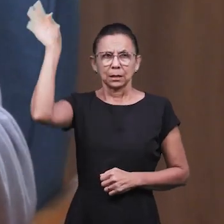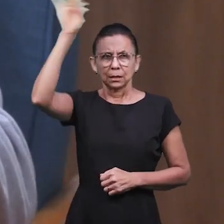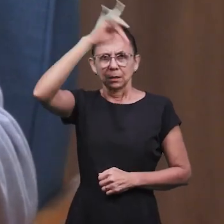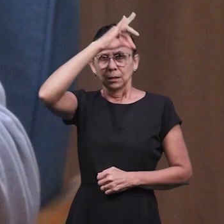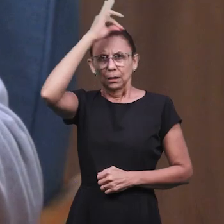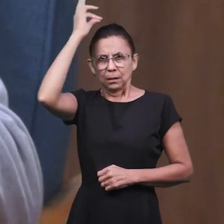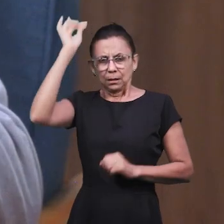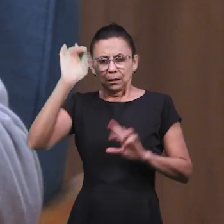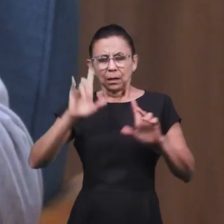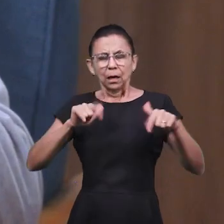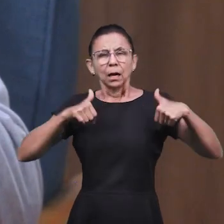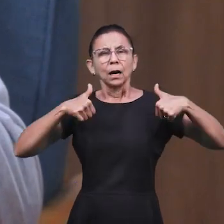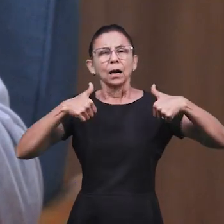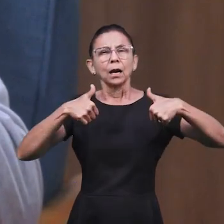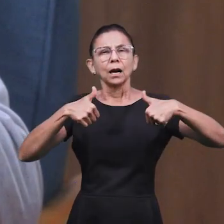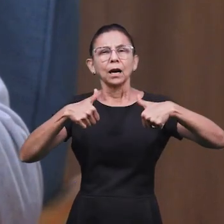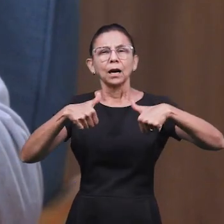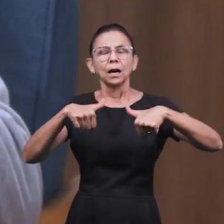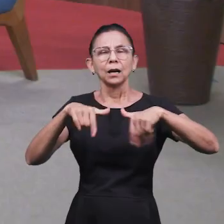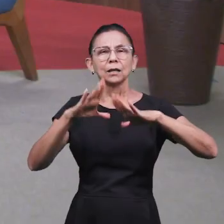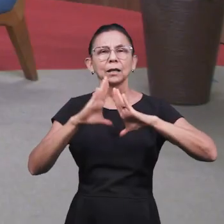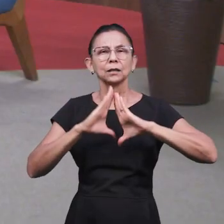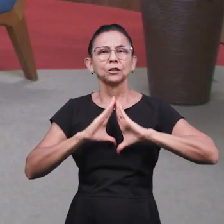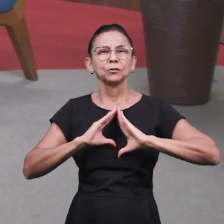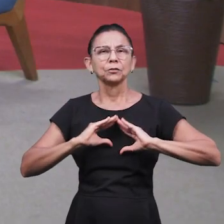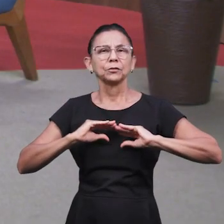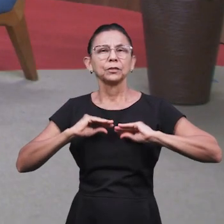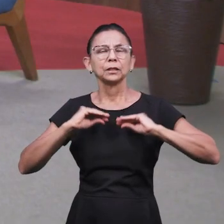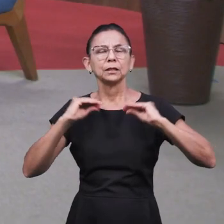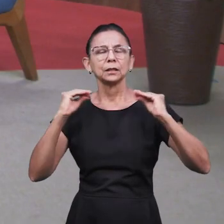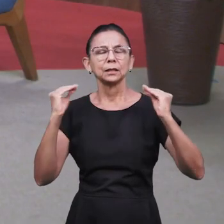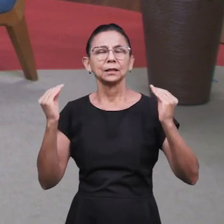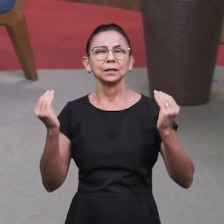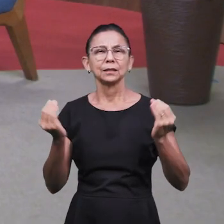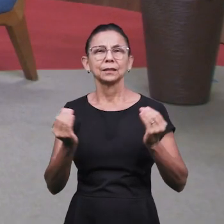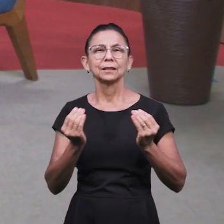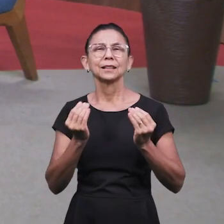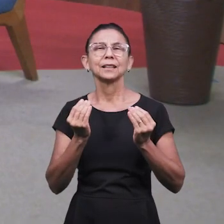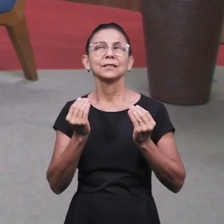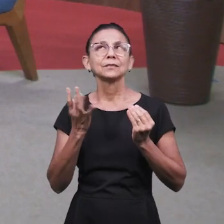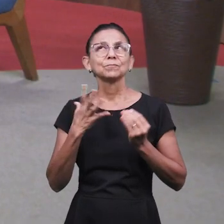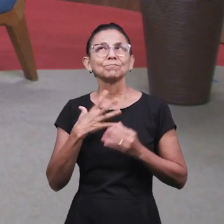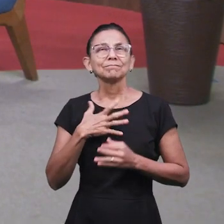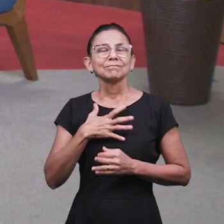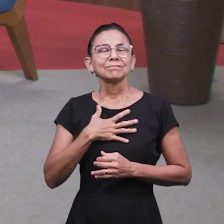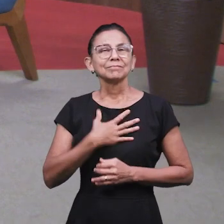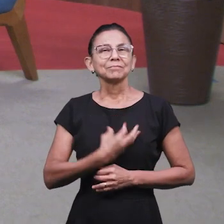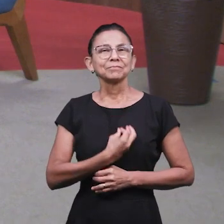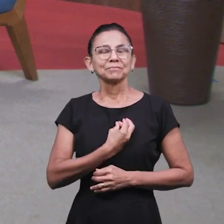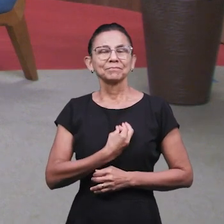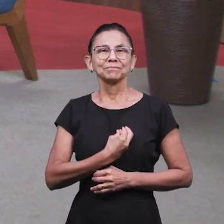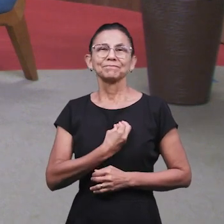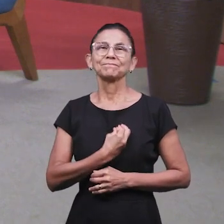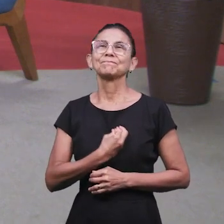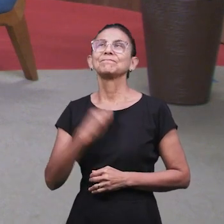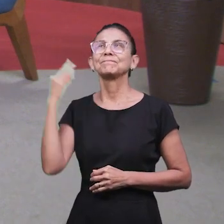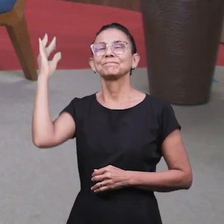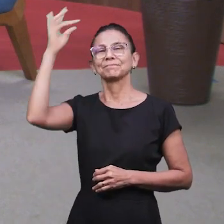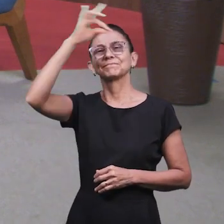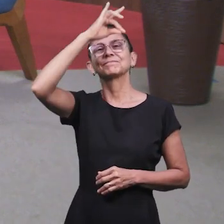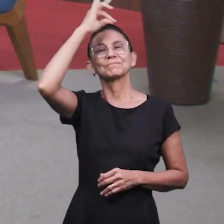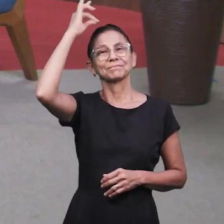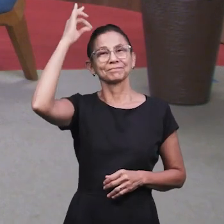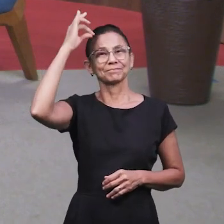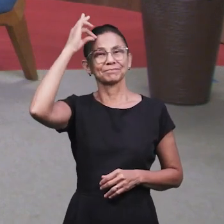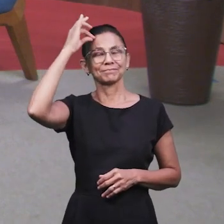sopra, ele te traz o alento. O refrigério. Ele te traz o refrigério, ele te traz o frescor. Você sente a presença do Espírito